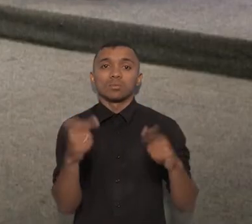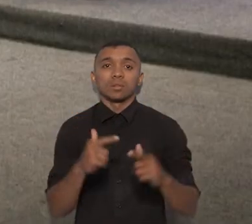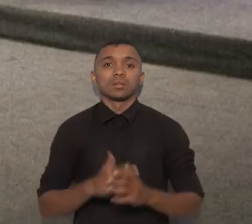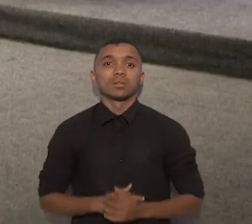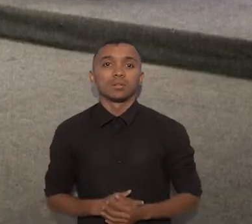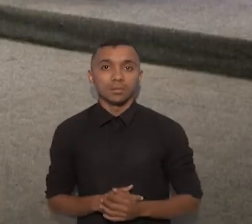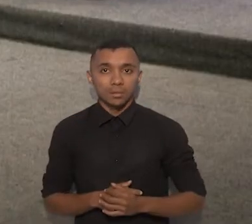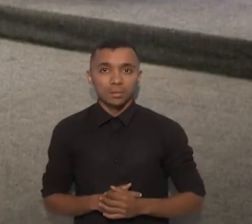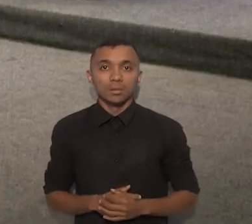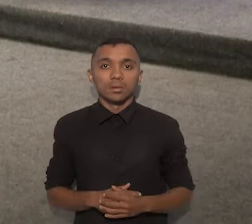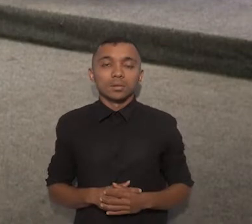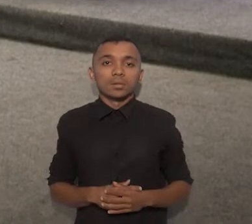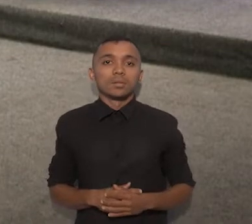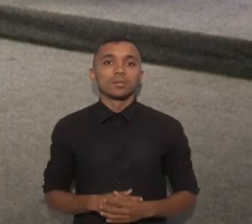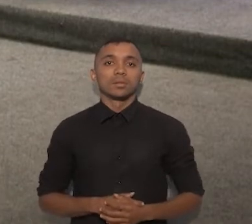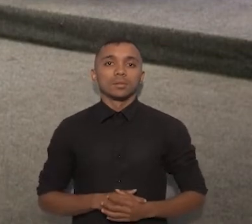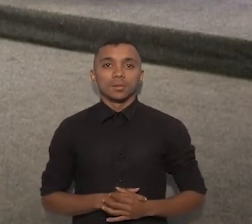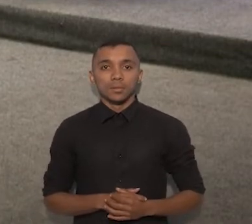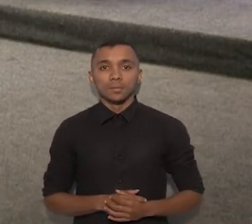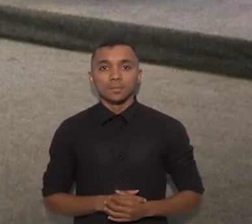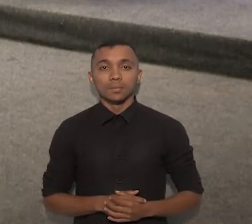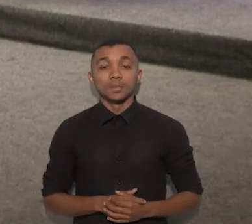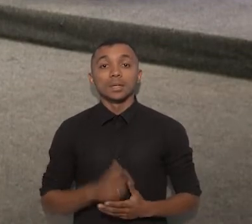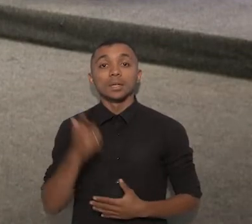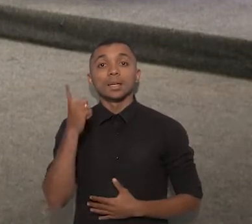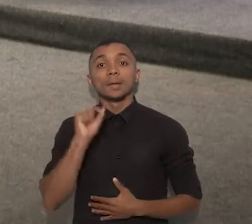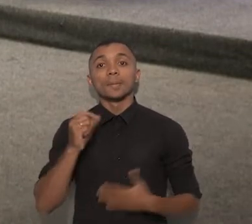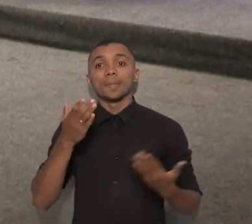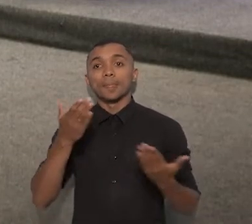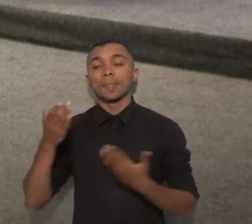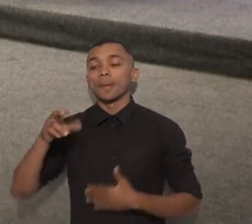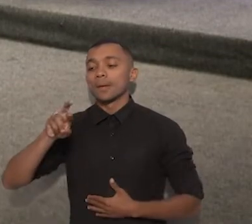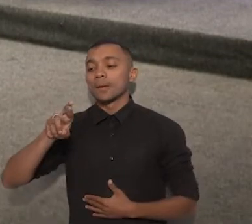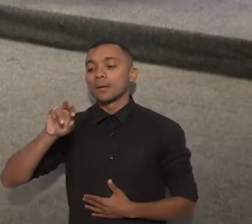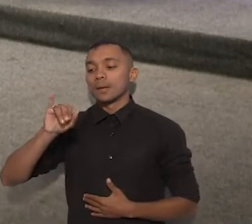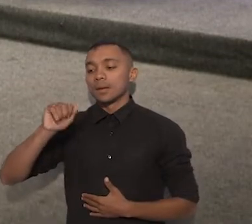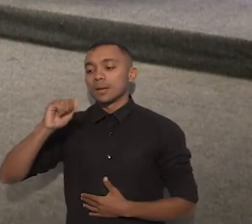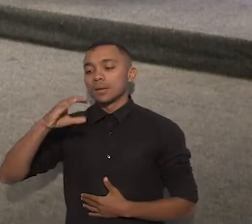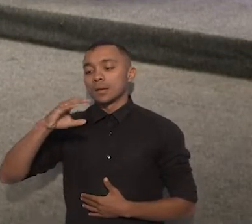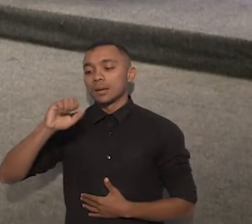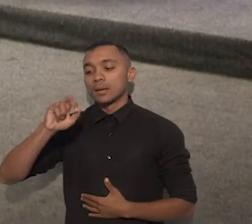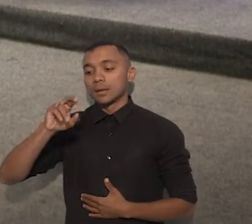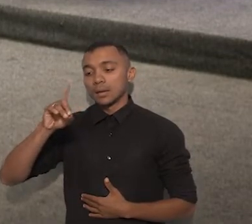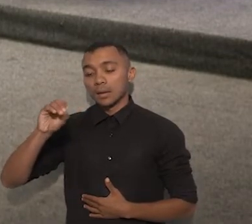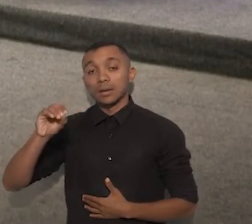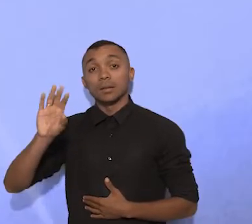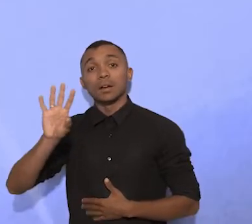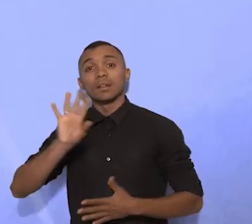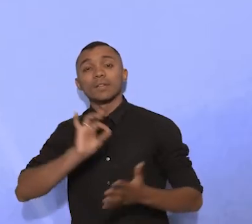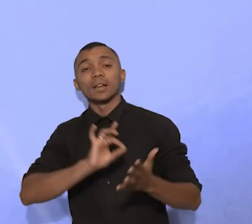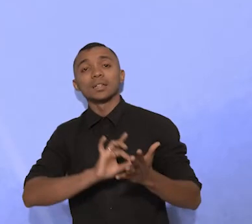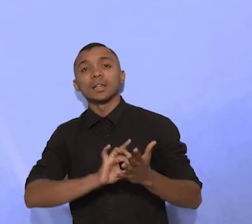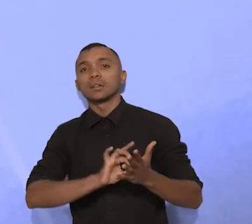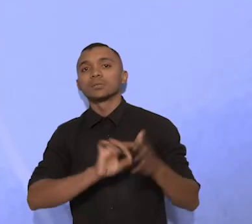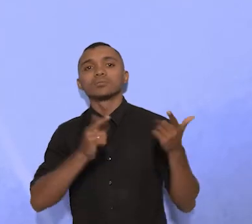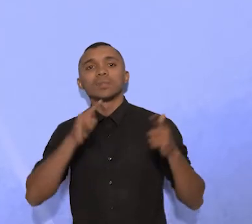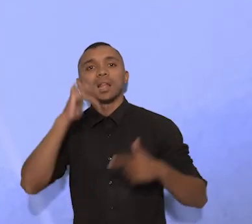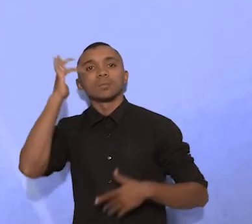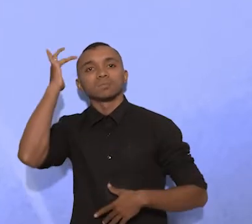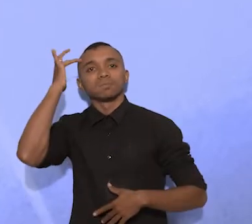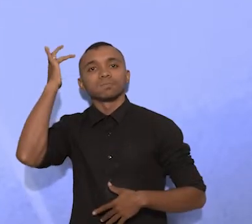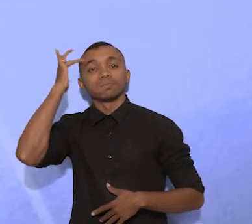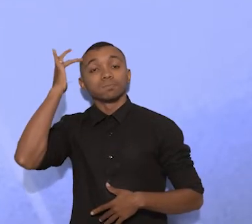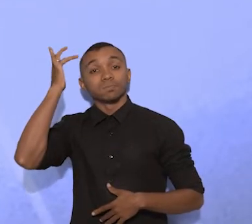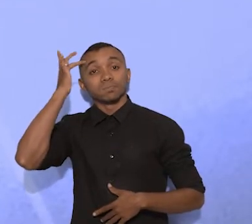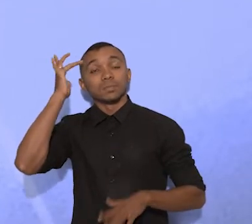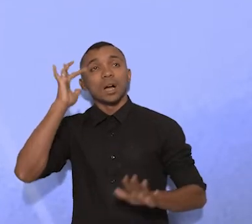que o Pikachu fazia, claro que não com a mesma competência, é o Vitor Ricardo. Só que ainda não tem a maturidade suficiente para encarar isso na prática. Mas